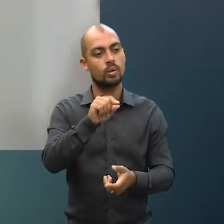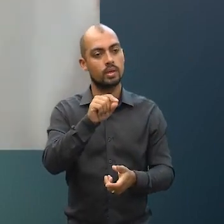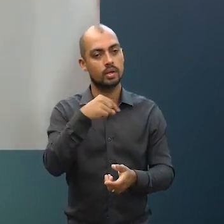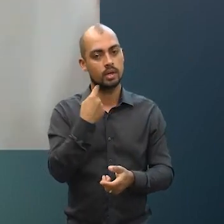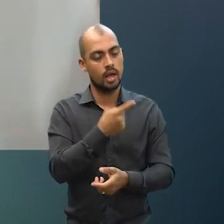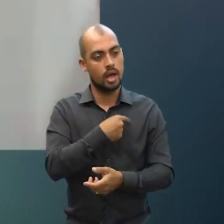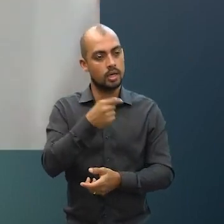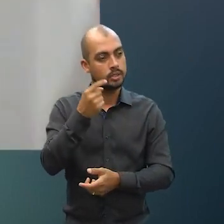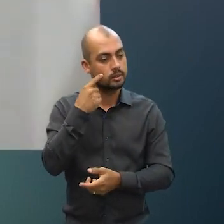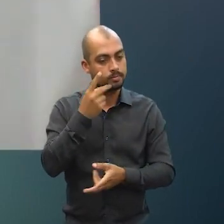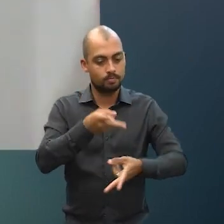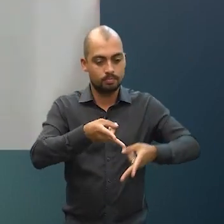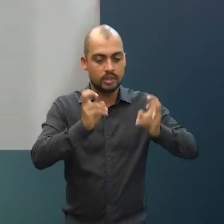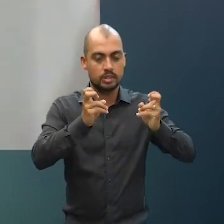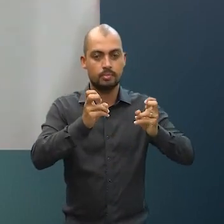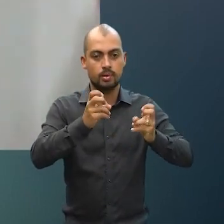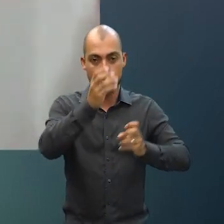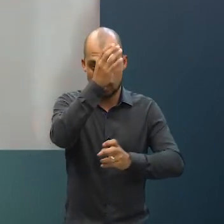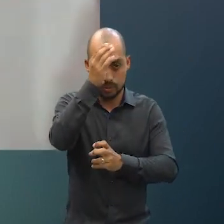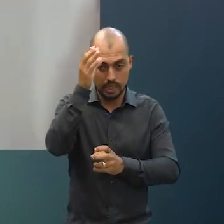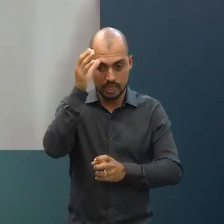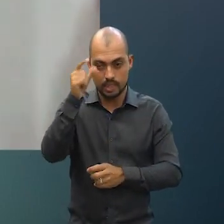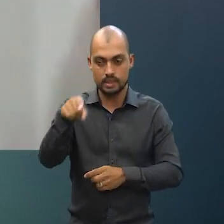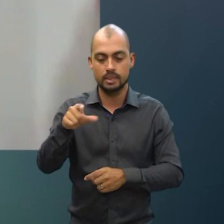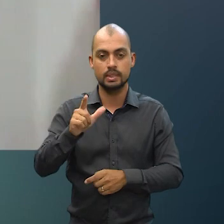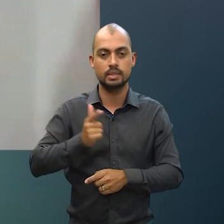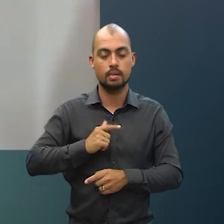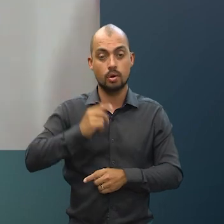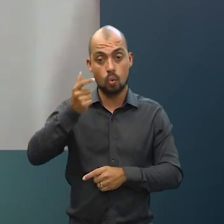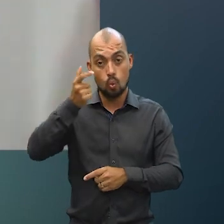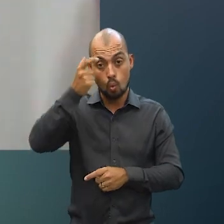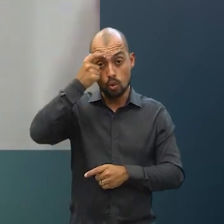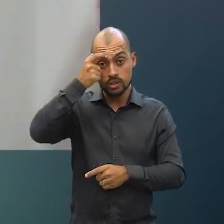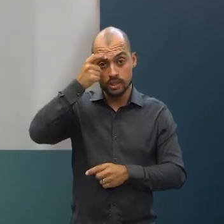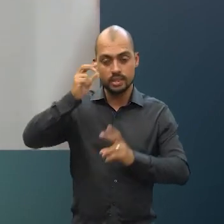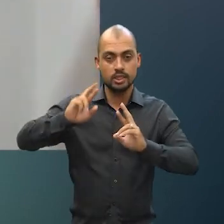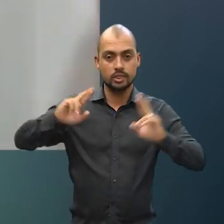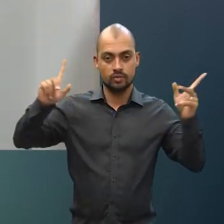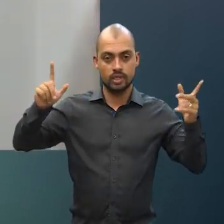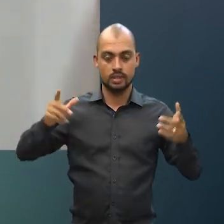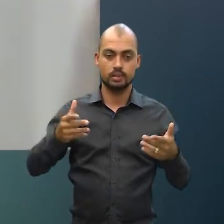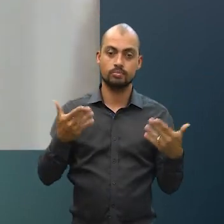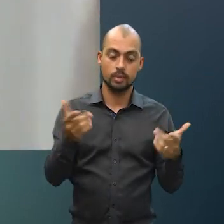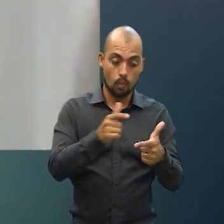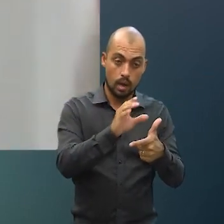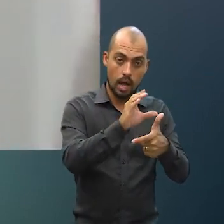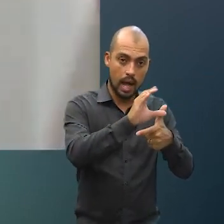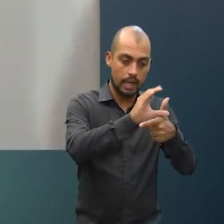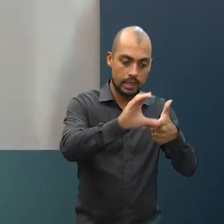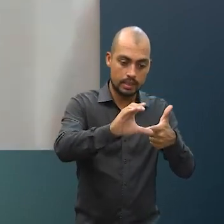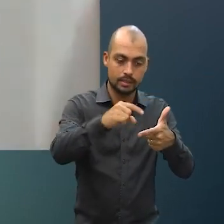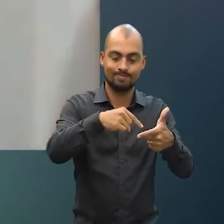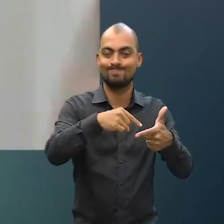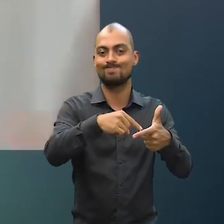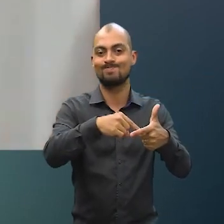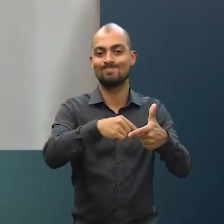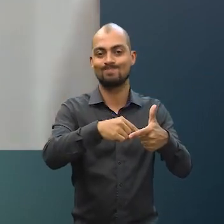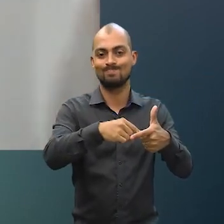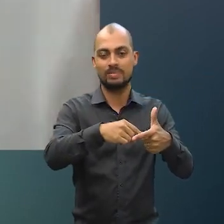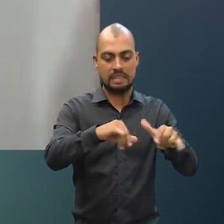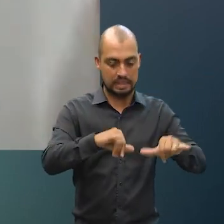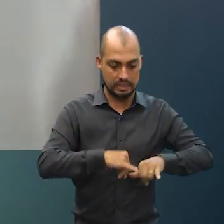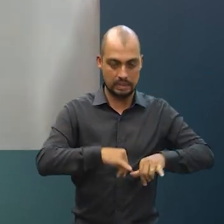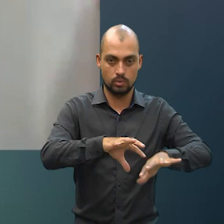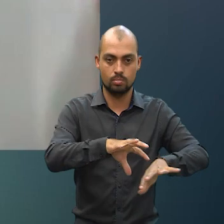consciência diferenciada do consumidor, né? Como a crise, ela pegou e afetou todos nós, né, de alguma